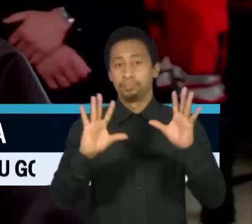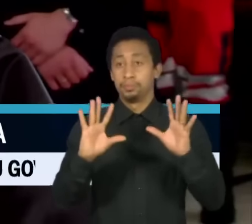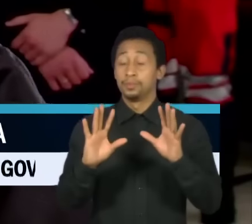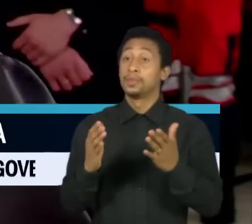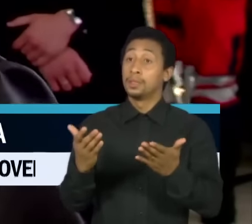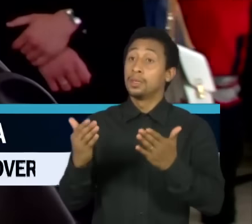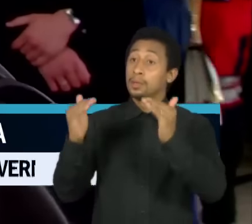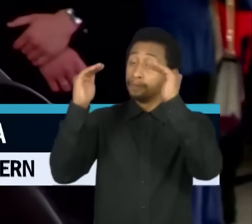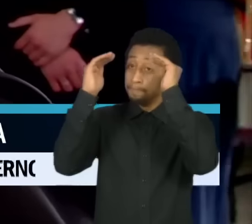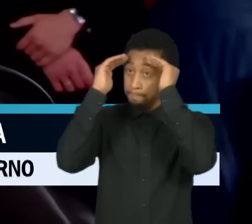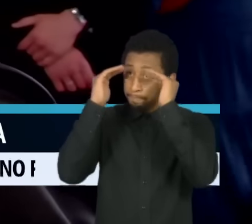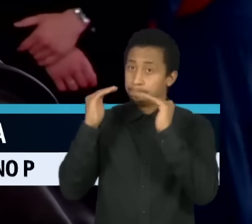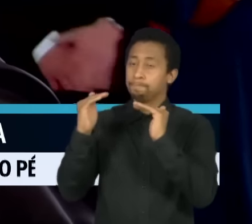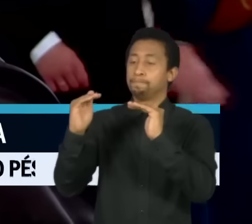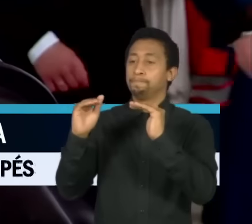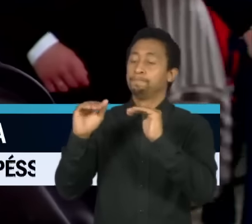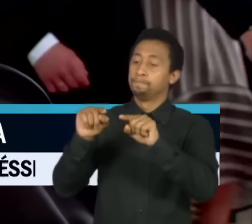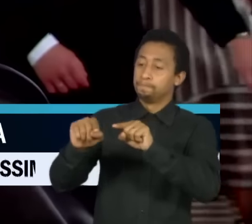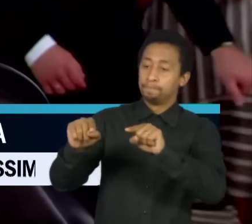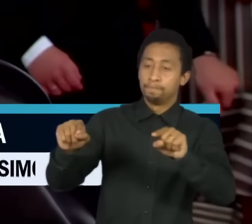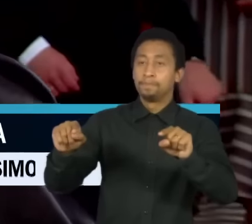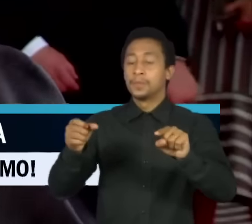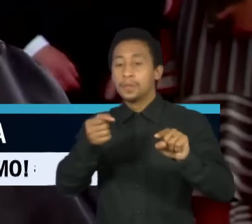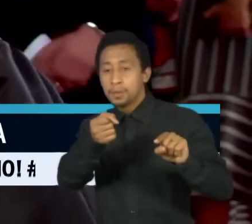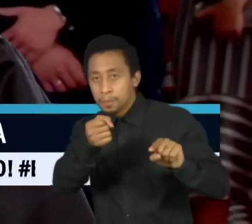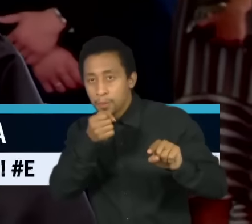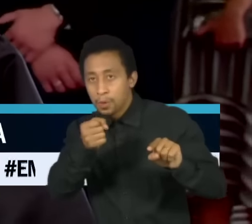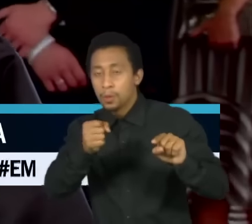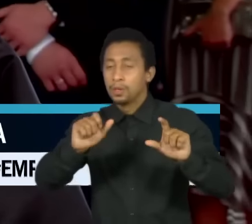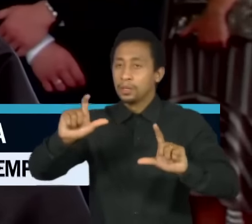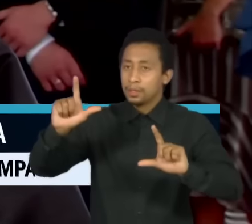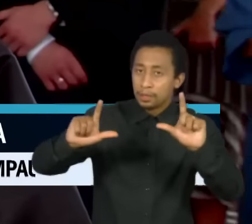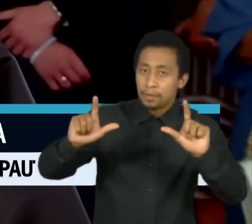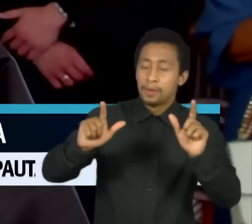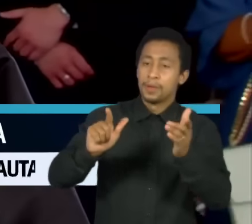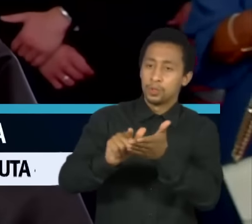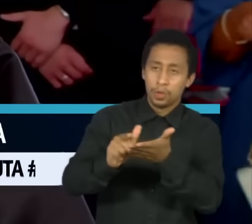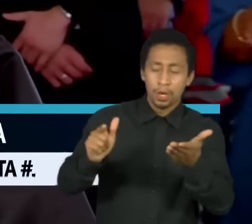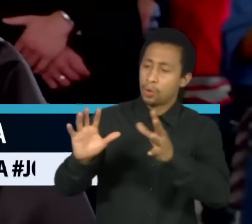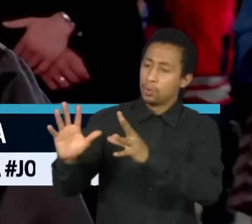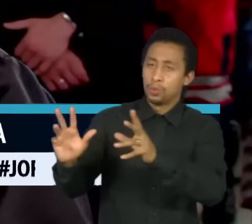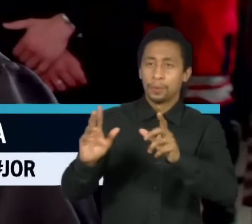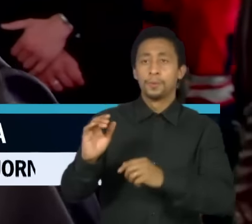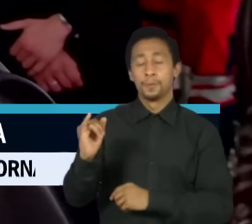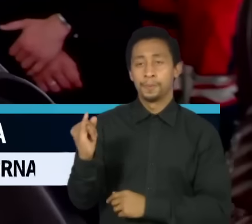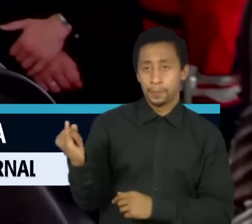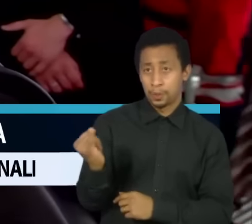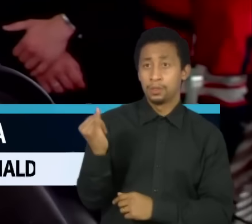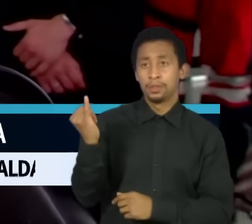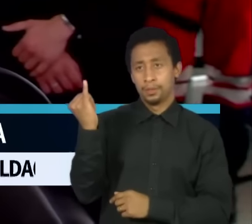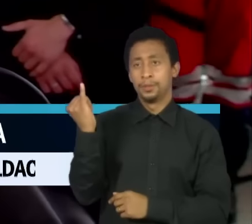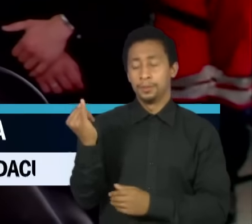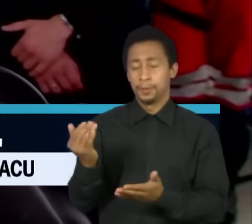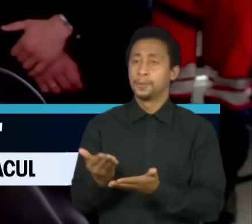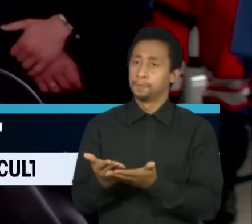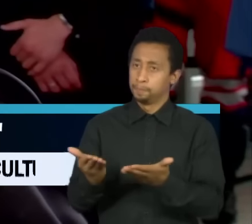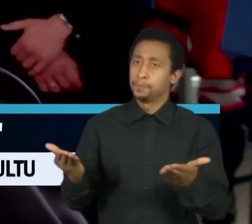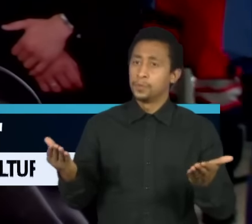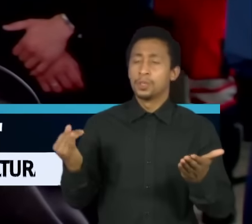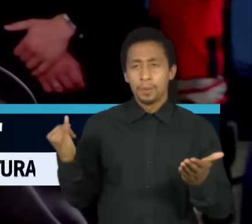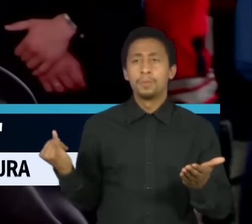meu reconhecimento da importância da imprensa nesse processo. Vocês são fundamentais para